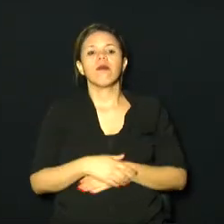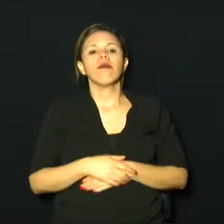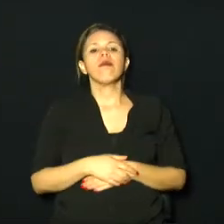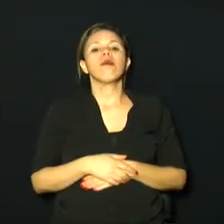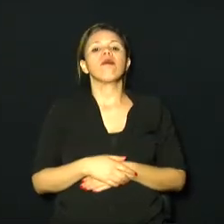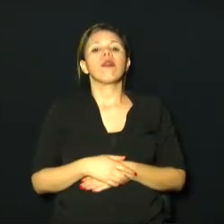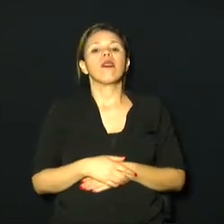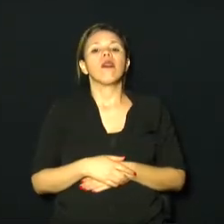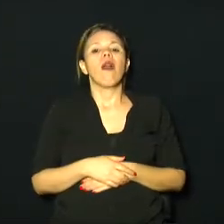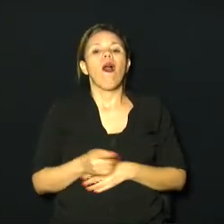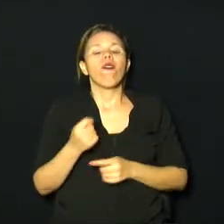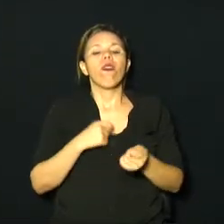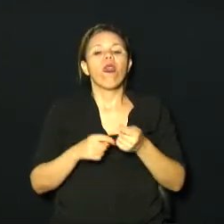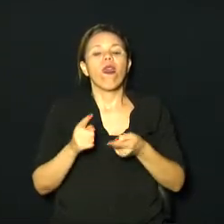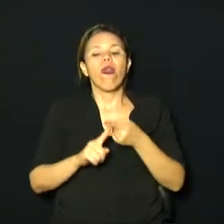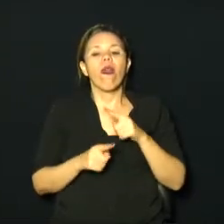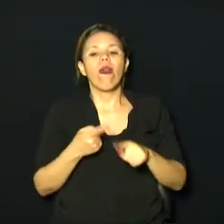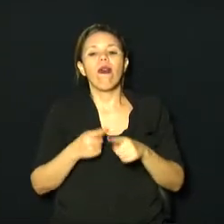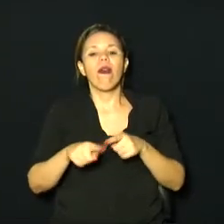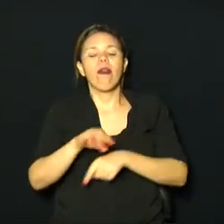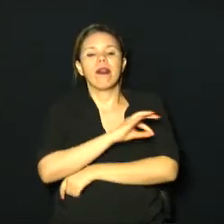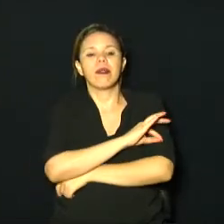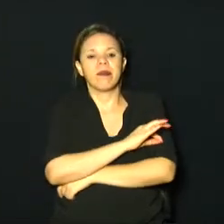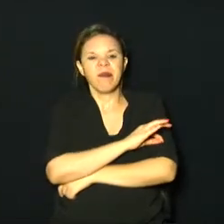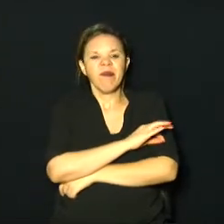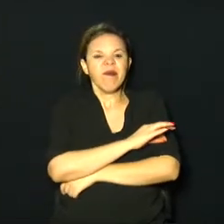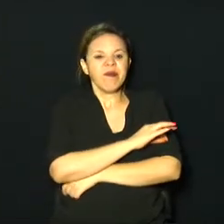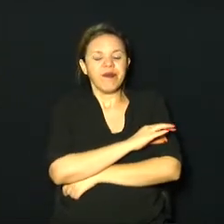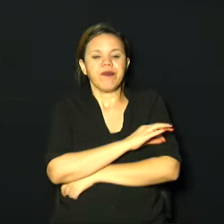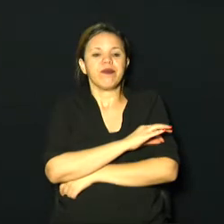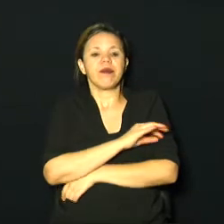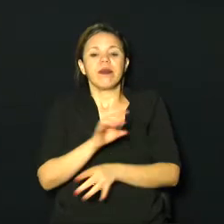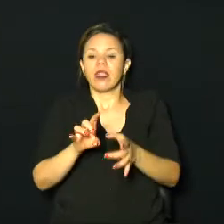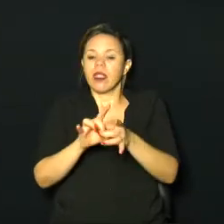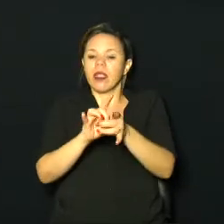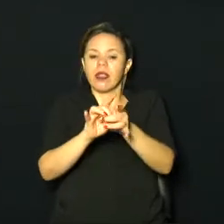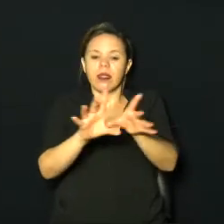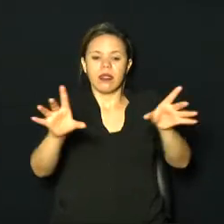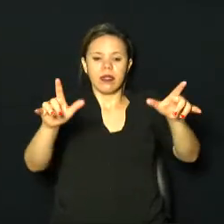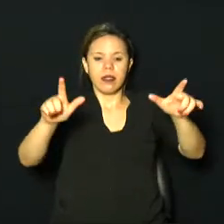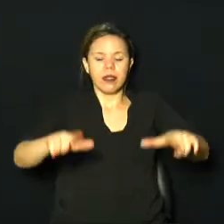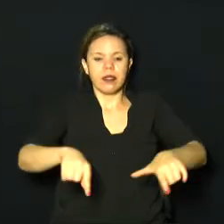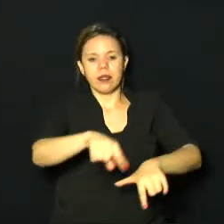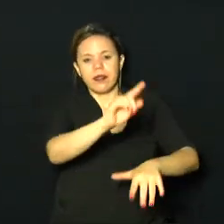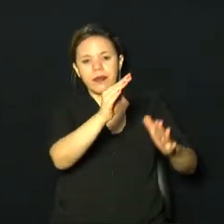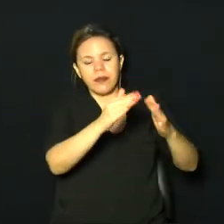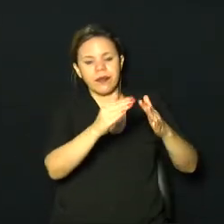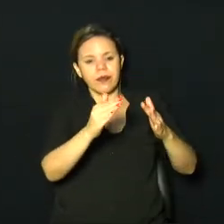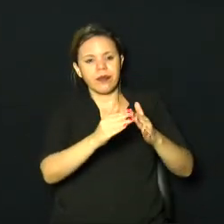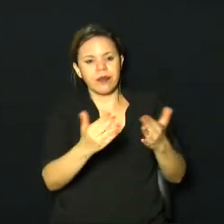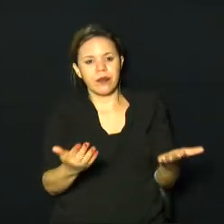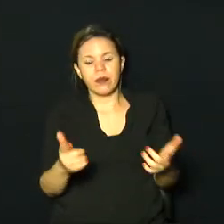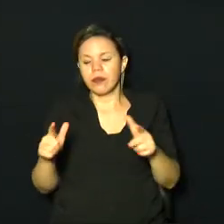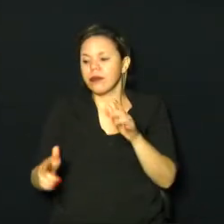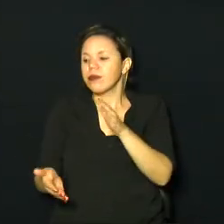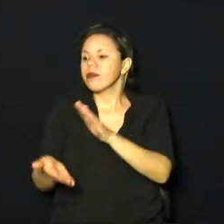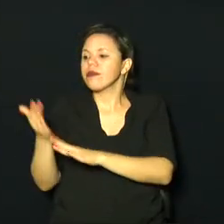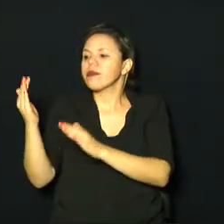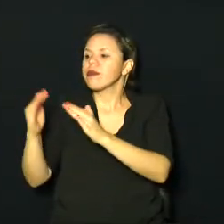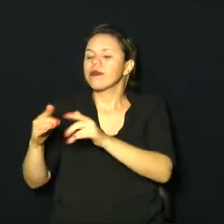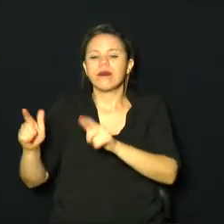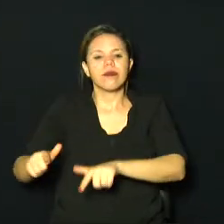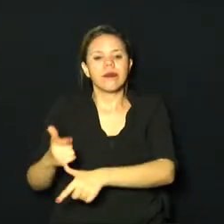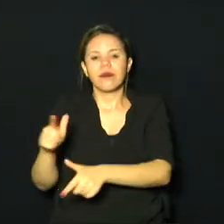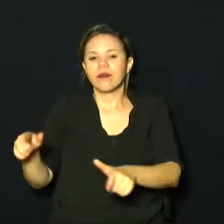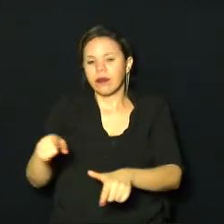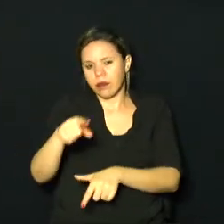Tentamos negociar com a prefeitura, libere um local para essas famílias irem. Elas não têm para onde ir. Tanto que